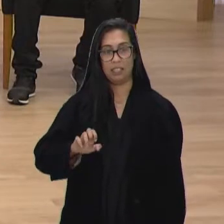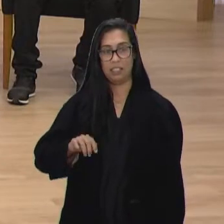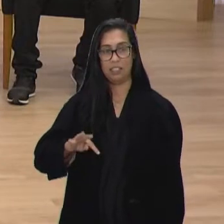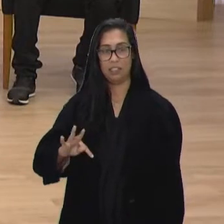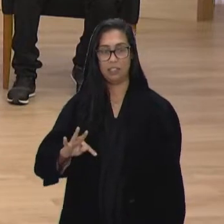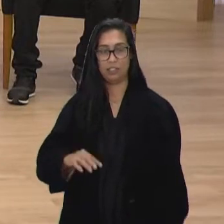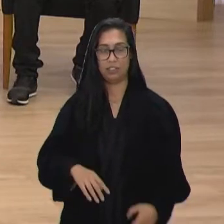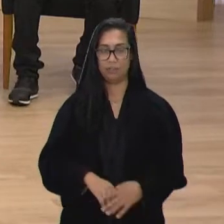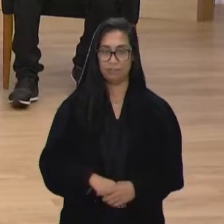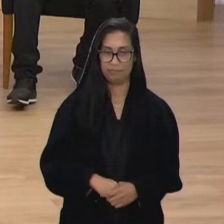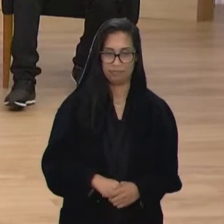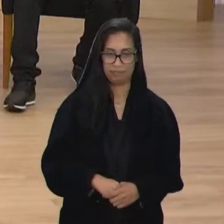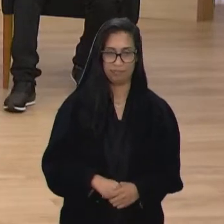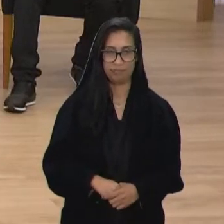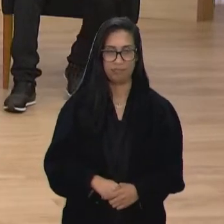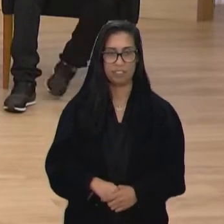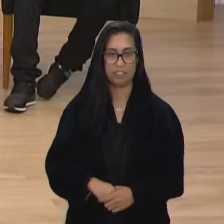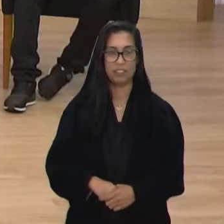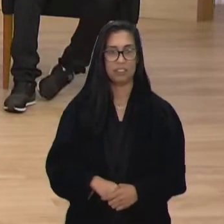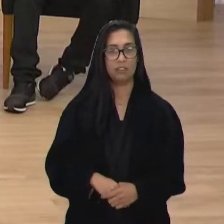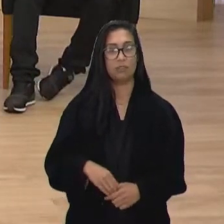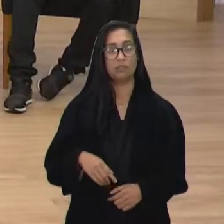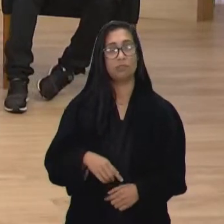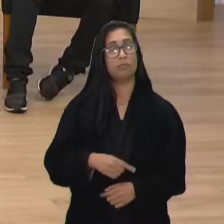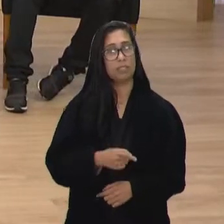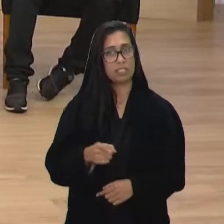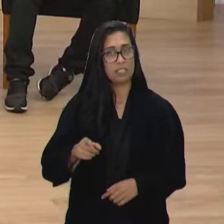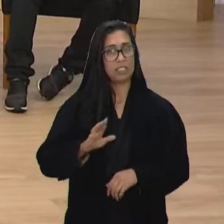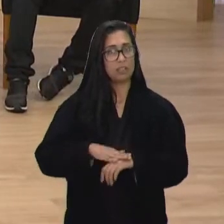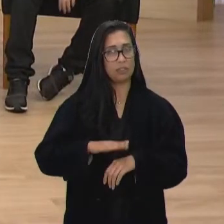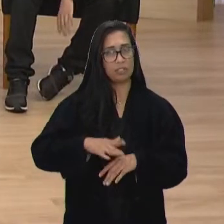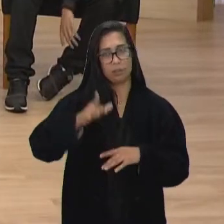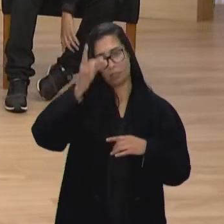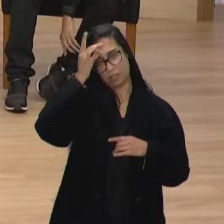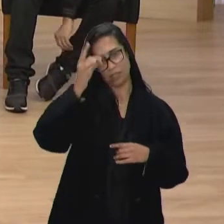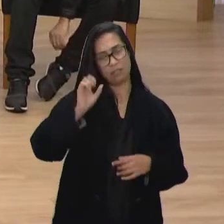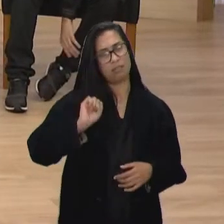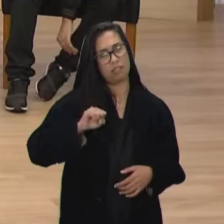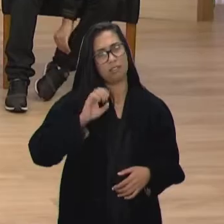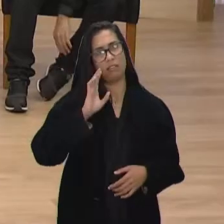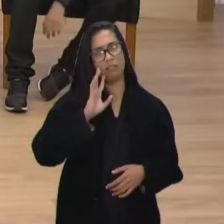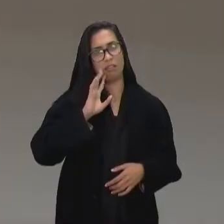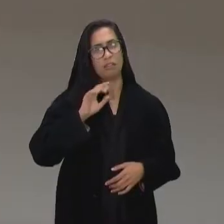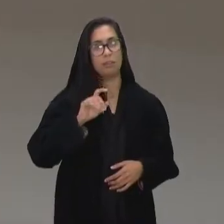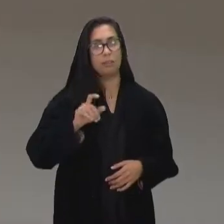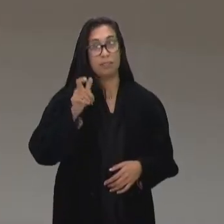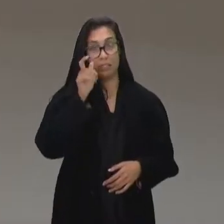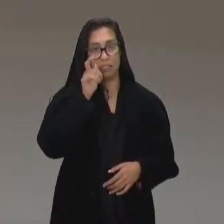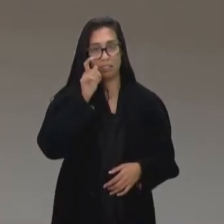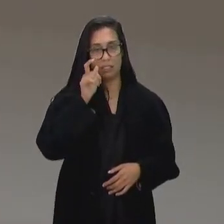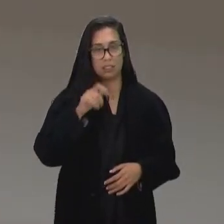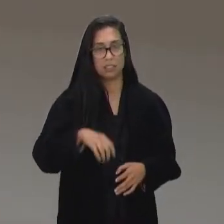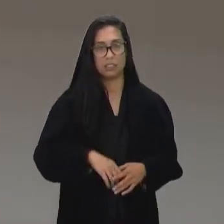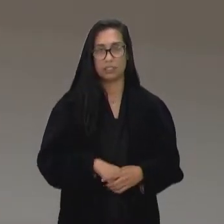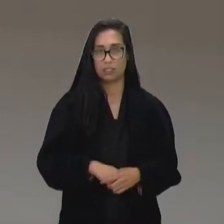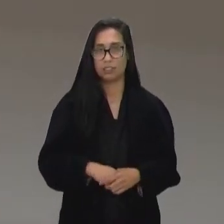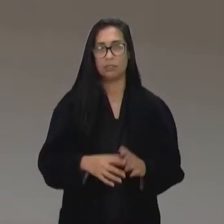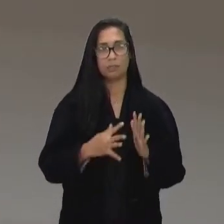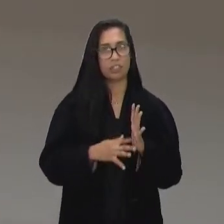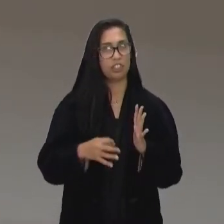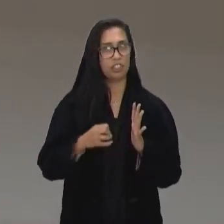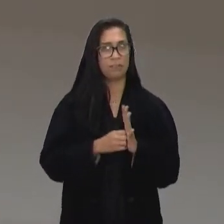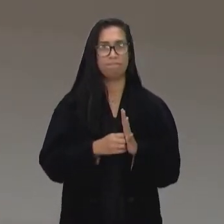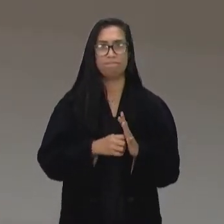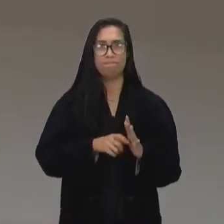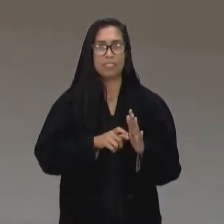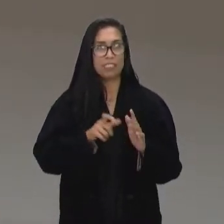E aí, tipo, vocês fizeram os personagens? Isso, a gente... Foi legal fazer isso? Foi, a parte da ficha, principalmente, foi a parte mais interessante, porque a gente